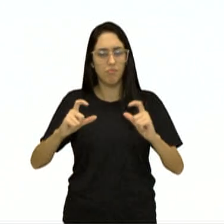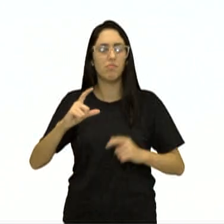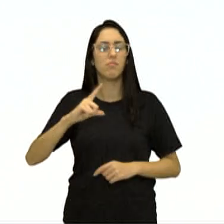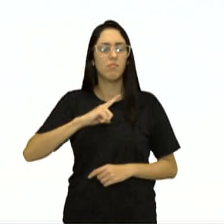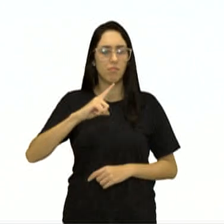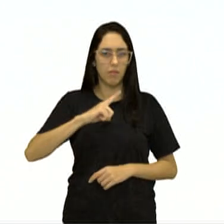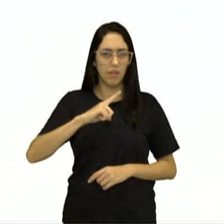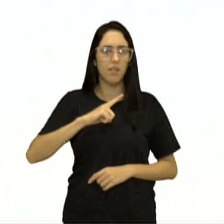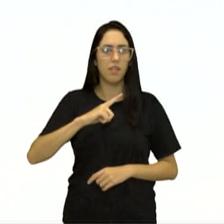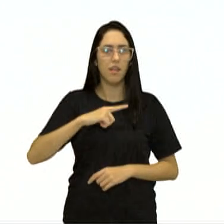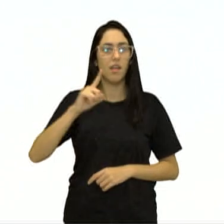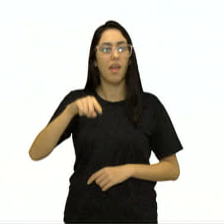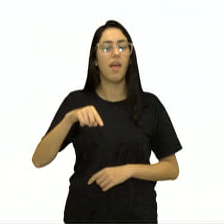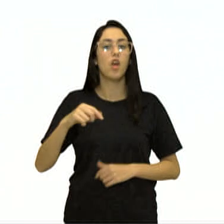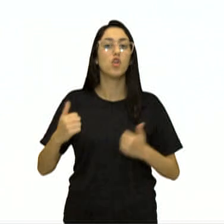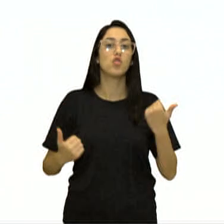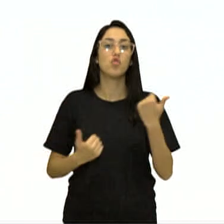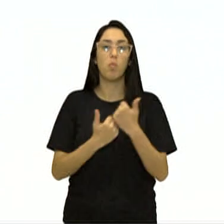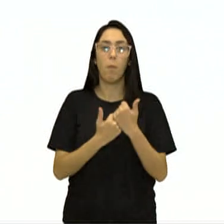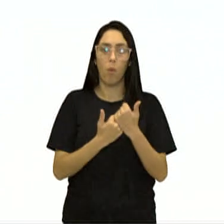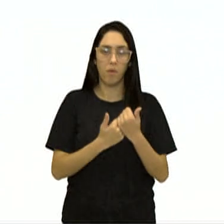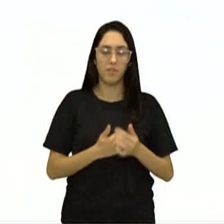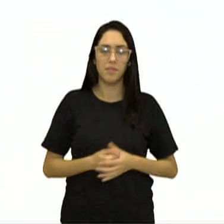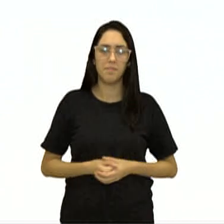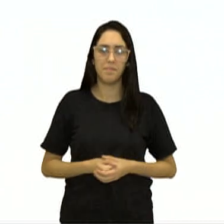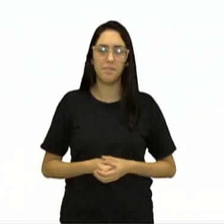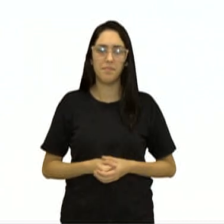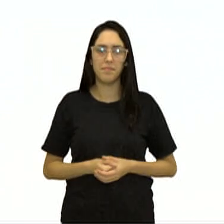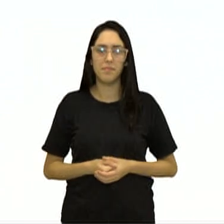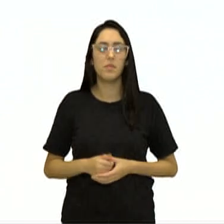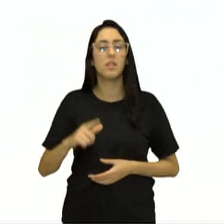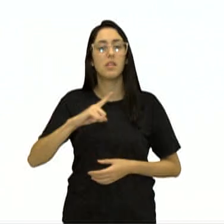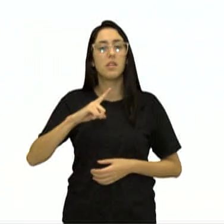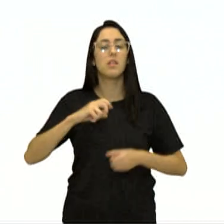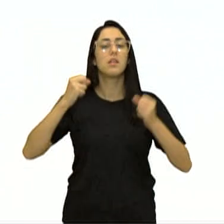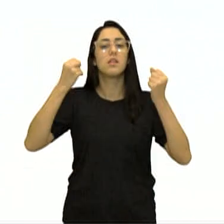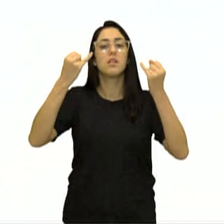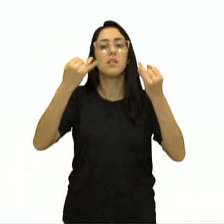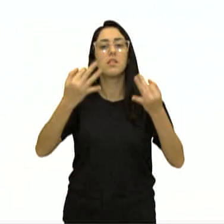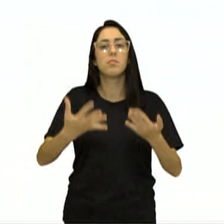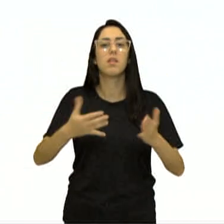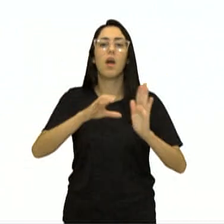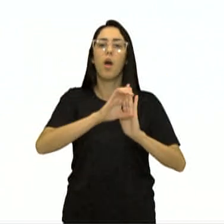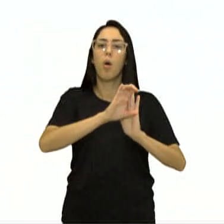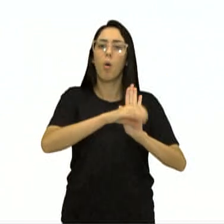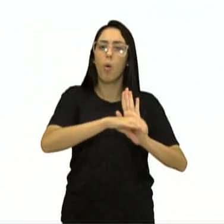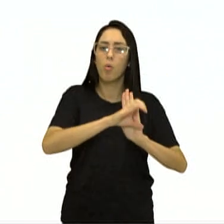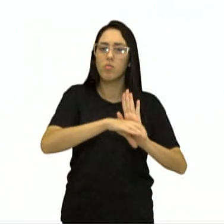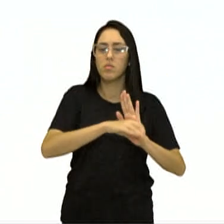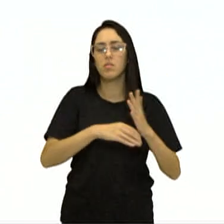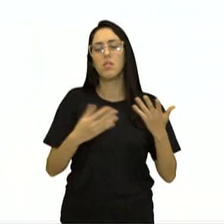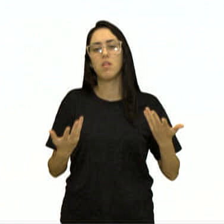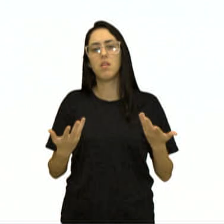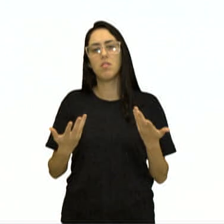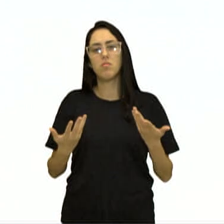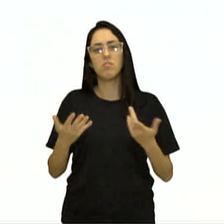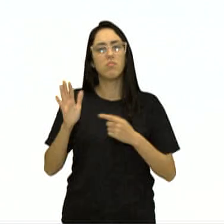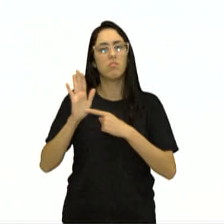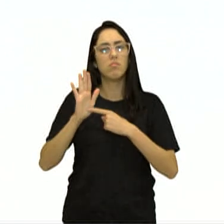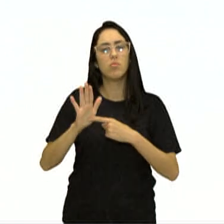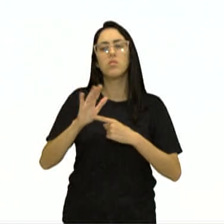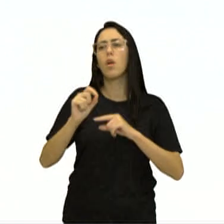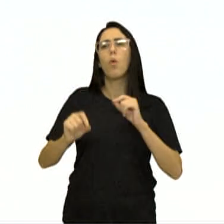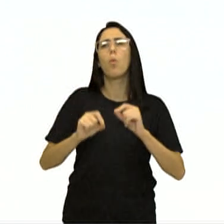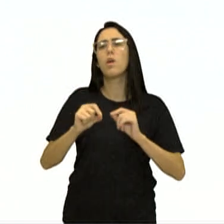nesse suporte que vai aparecer, ele vai explicar um conceito. Vai trazer aquela ideia, conceito, o que significa